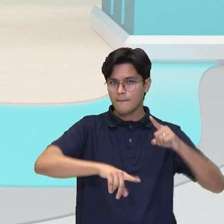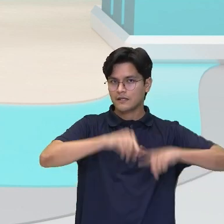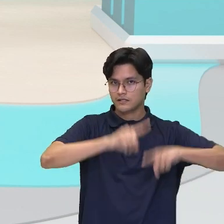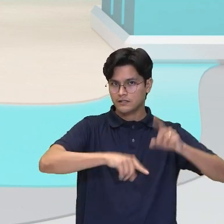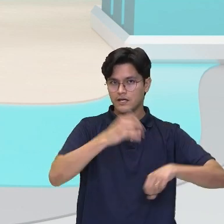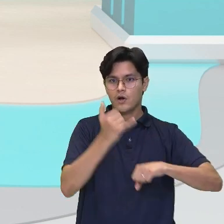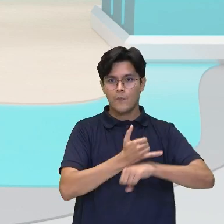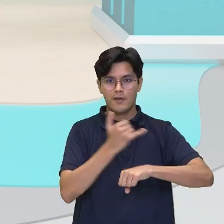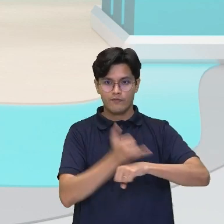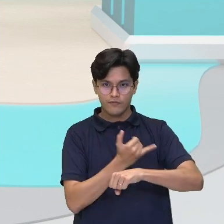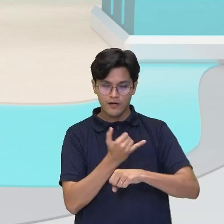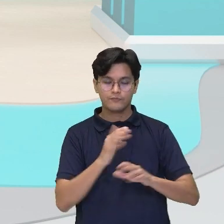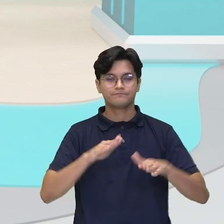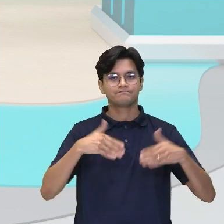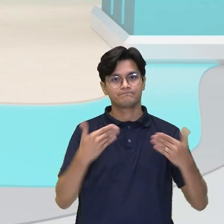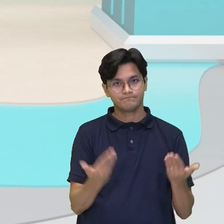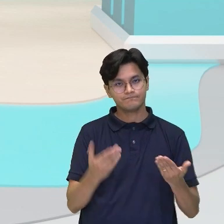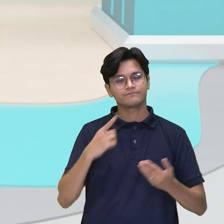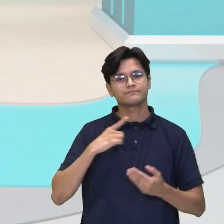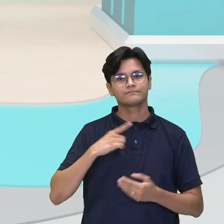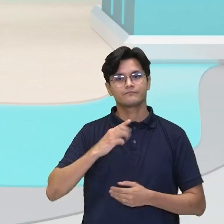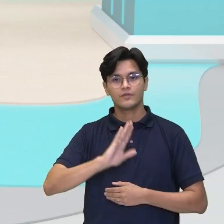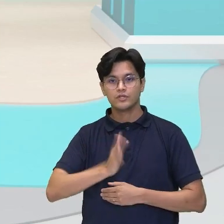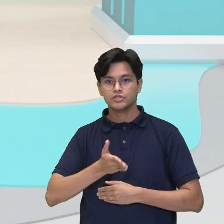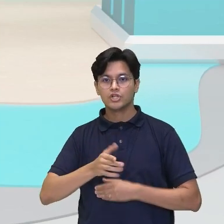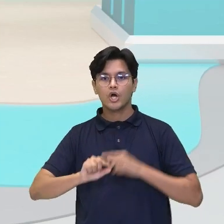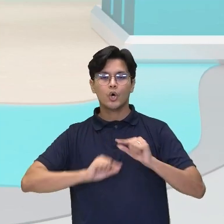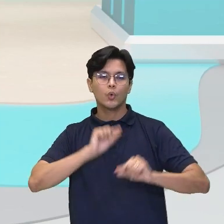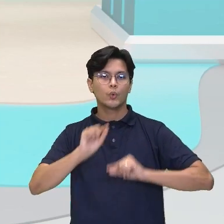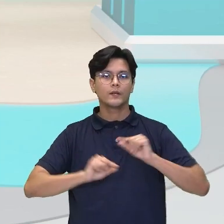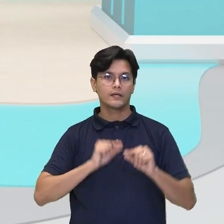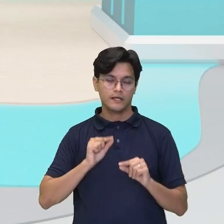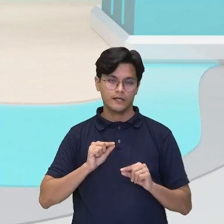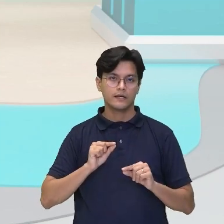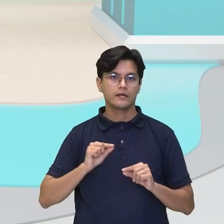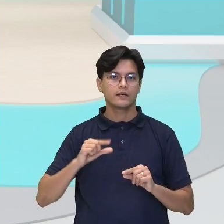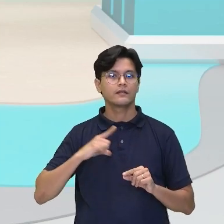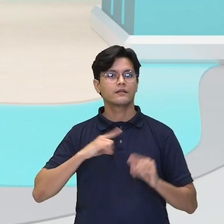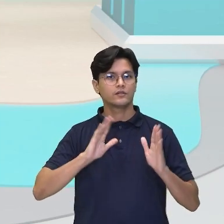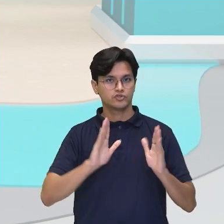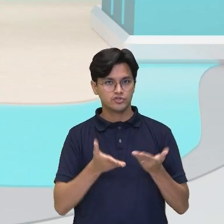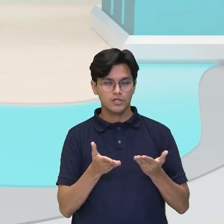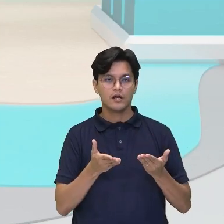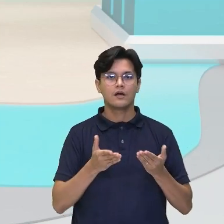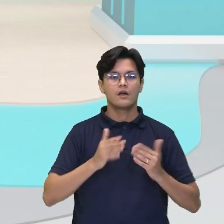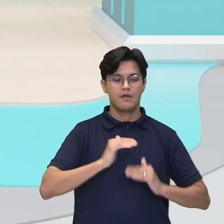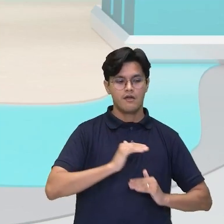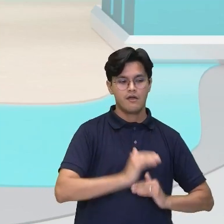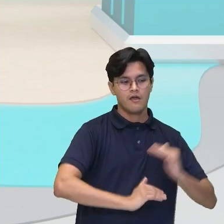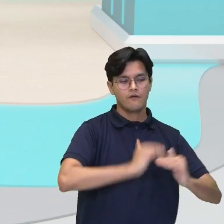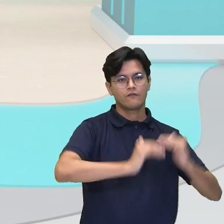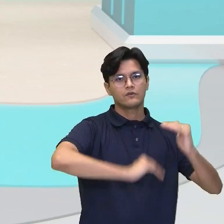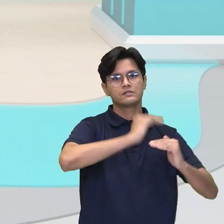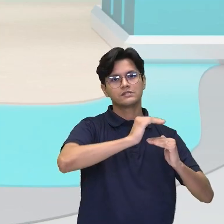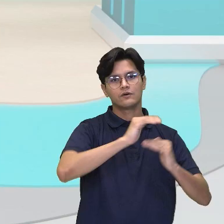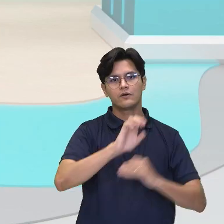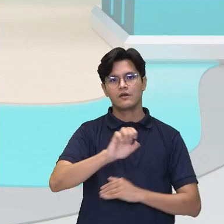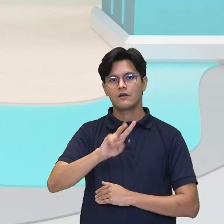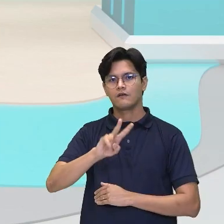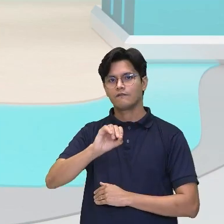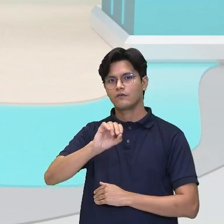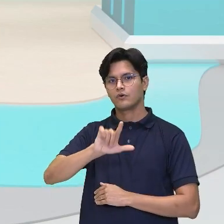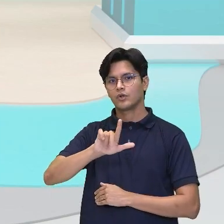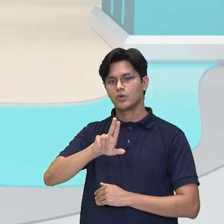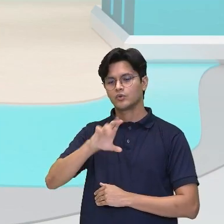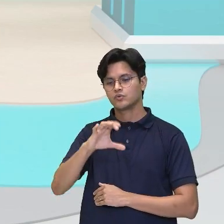fabricava, então ali já existia vamos dizer, uma evolução, que eu não gosto de falar essa palavra evolução,